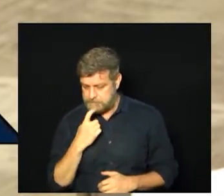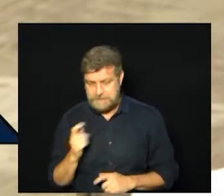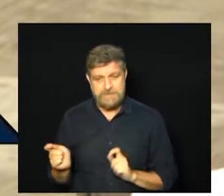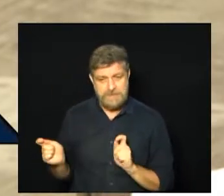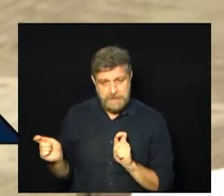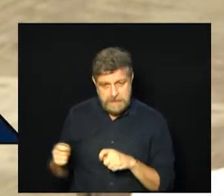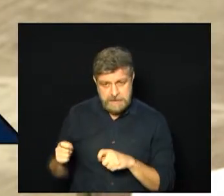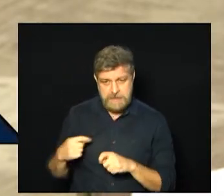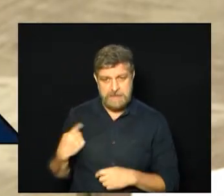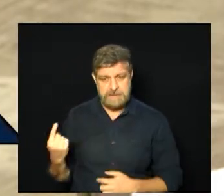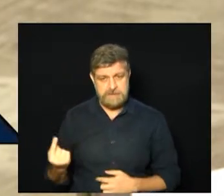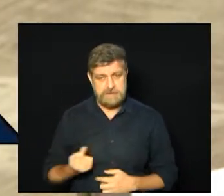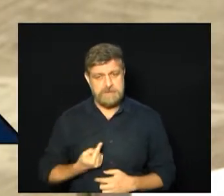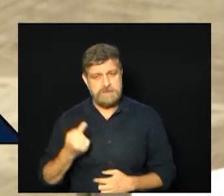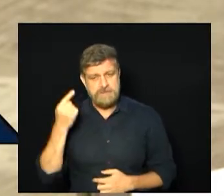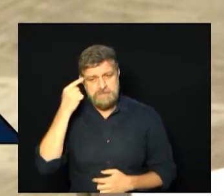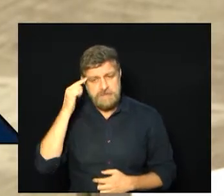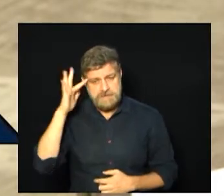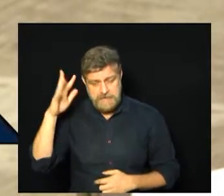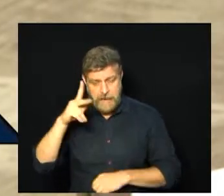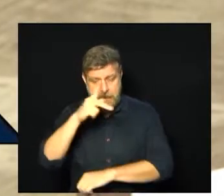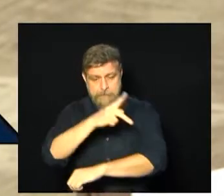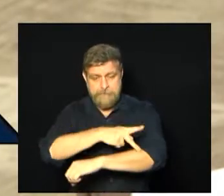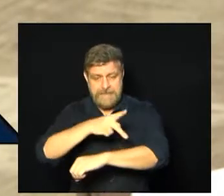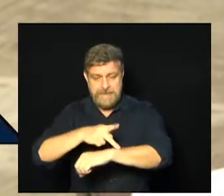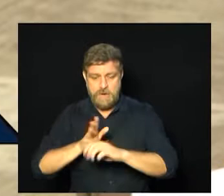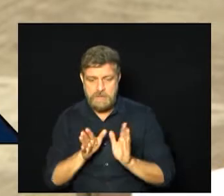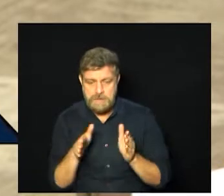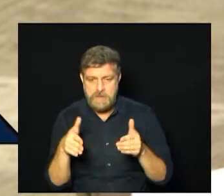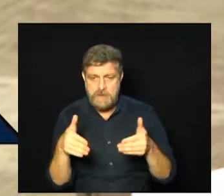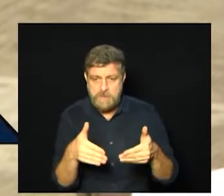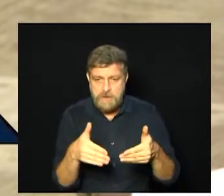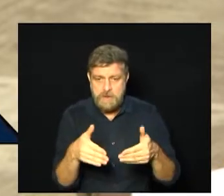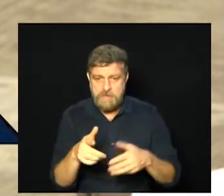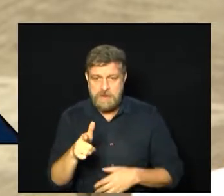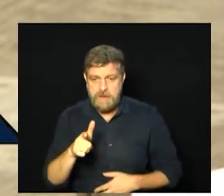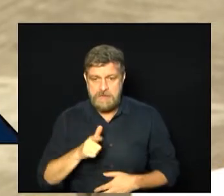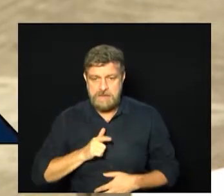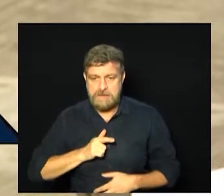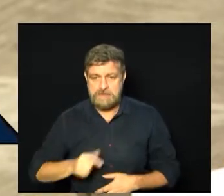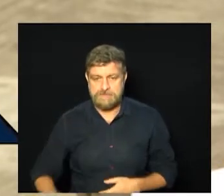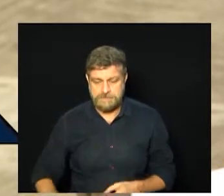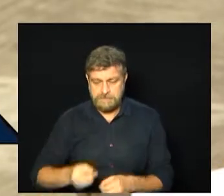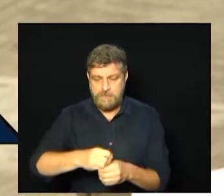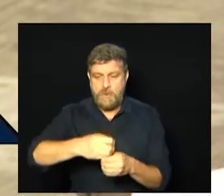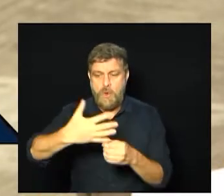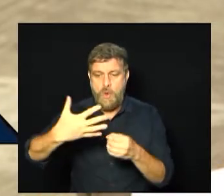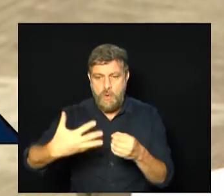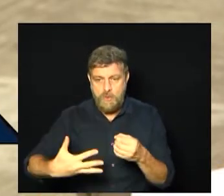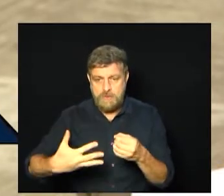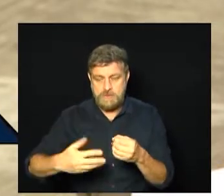de vista pedagógico, levar de conteúdo para toda a população.